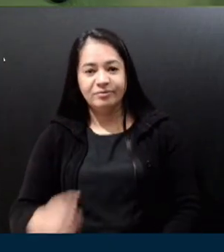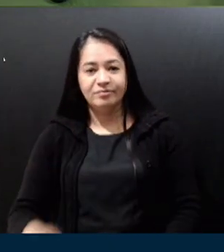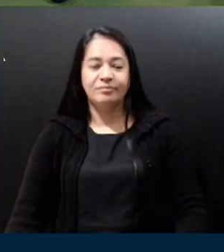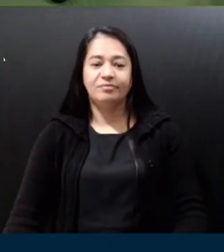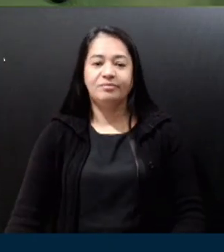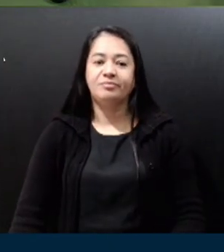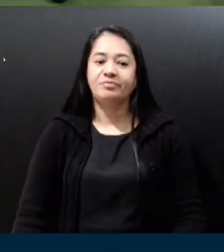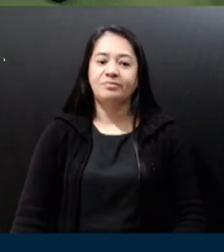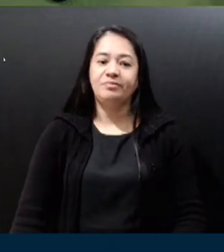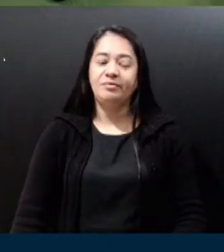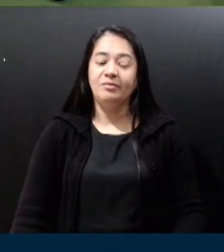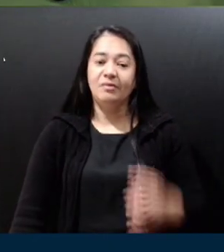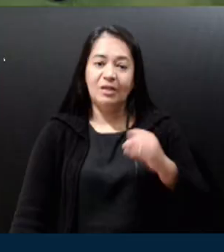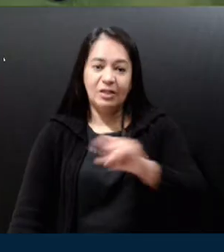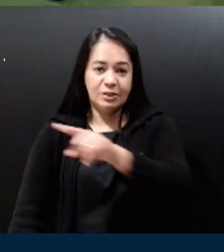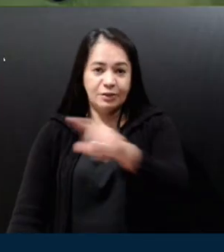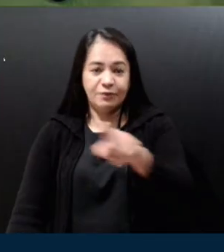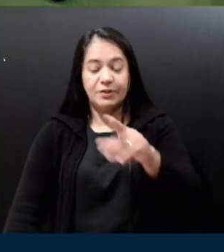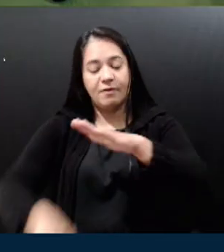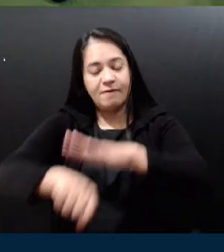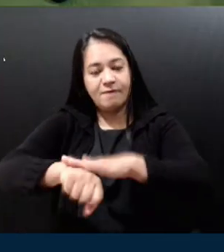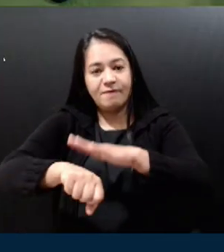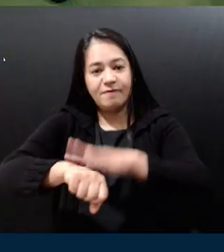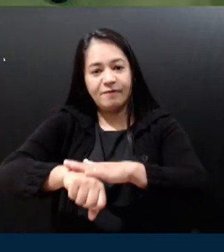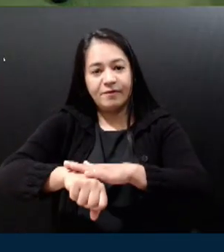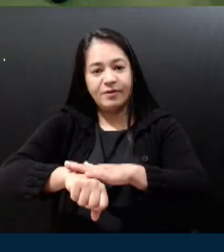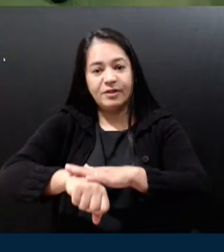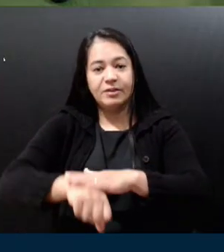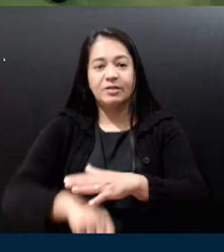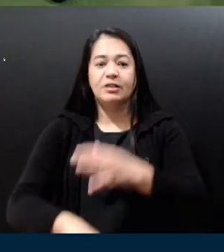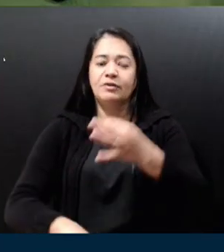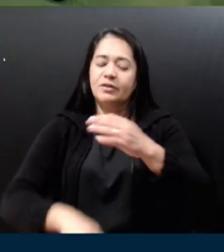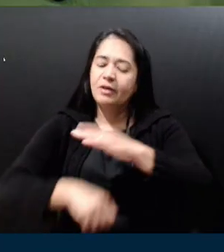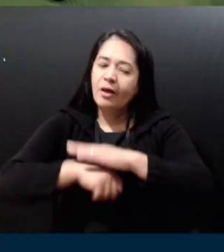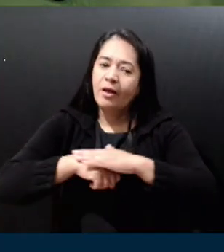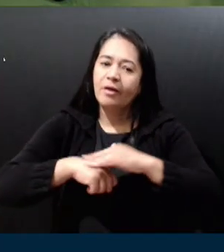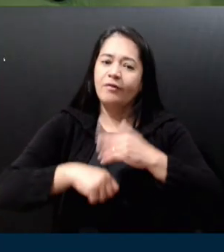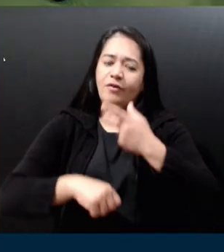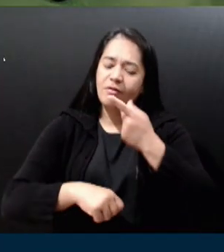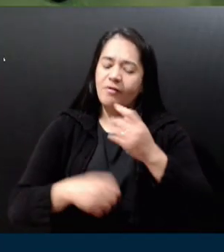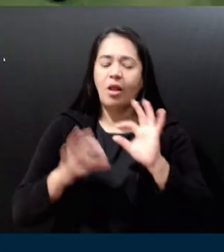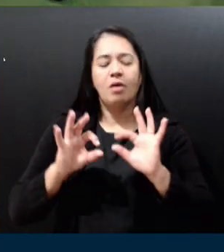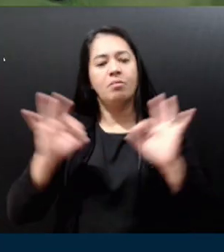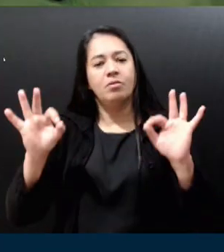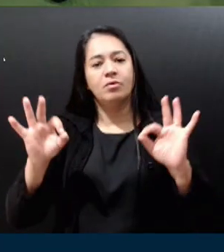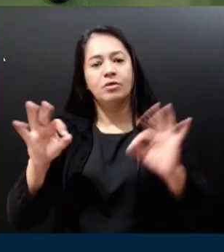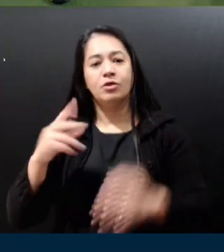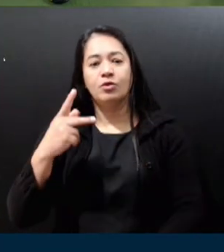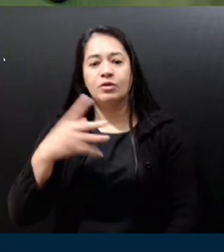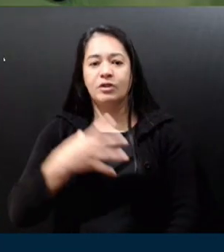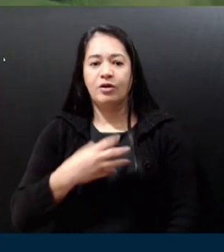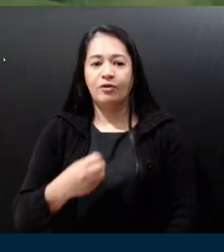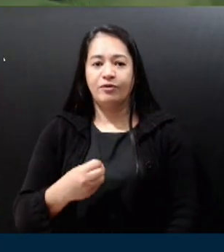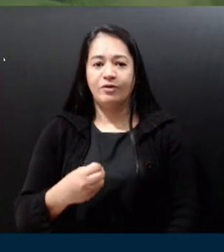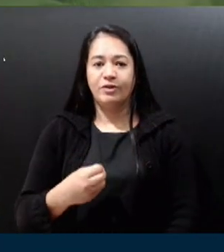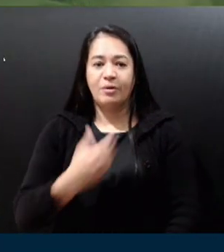você faz, se você é afetuoso, se você fala bem, seu filho não vai ser preconceituoso.